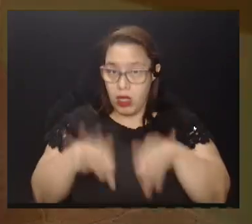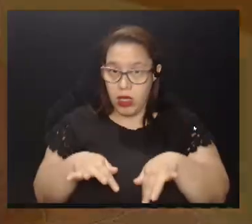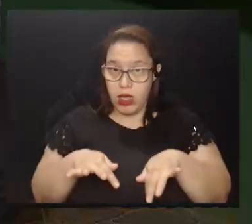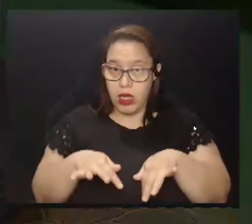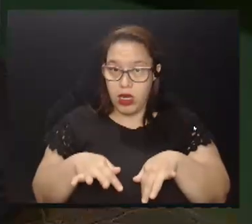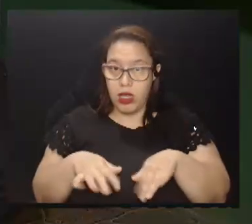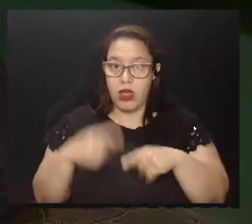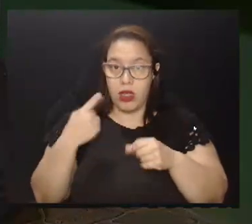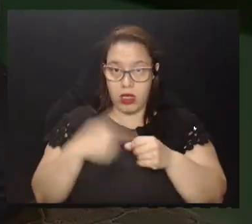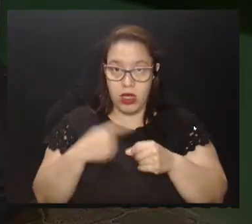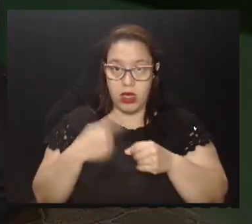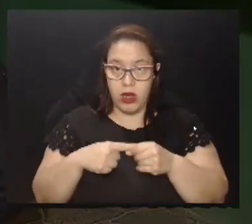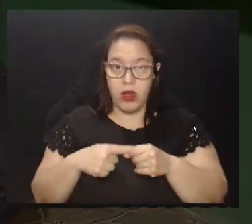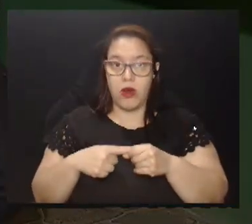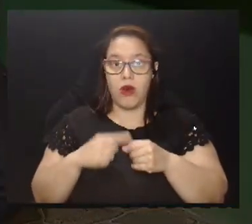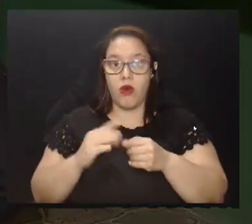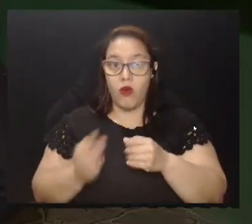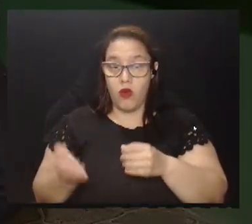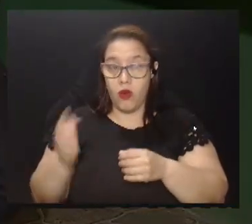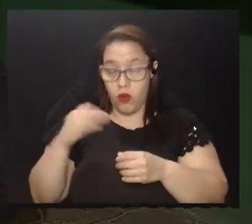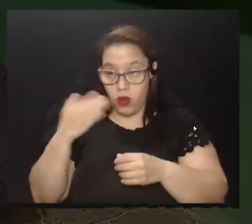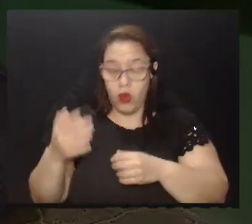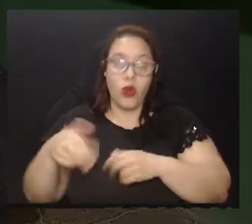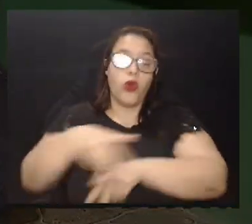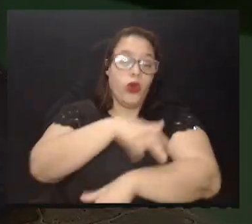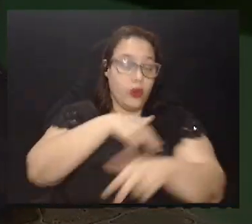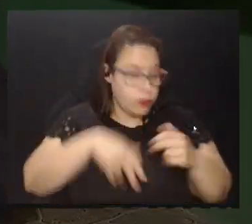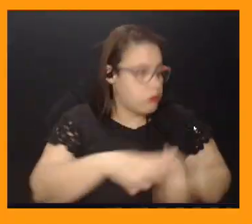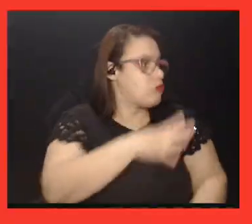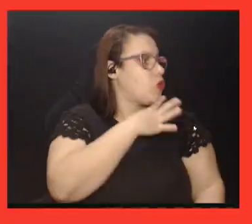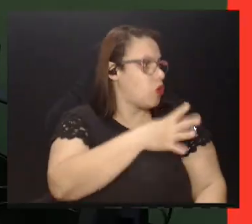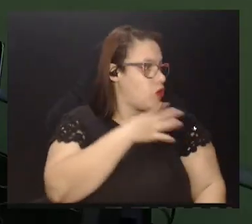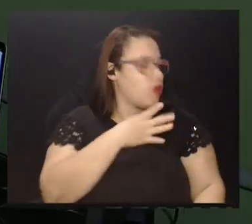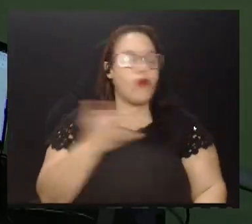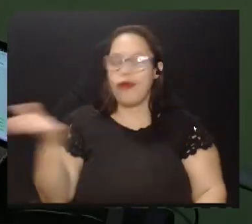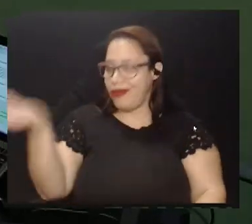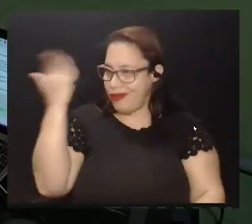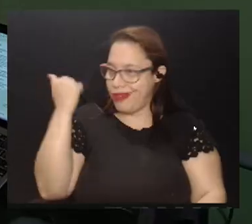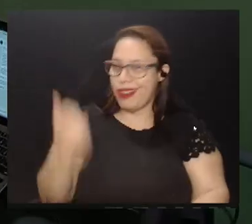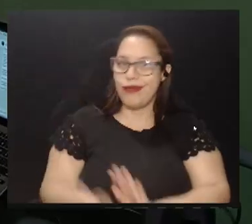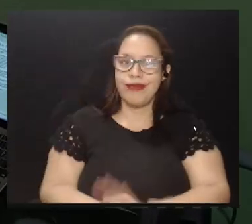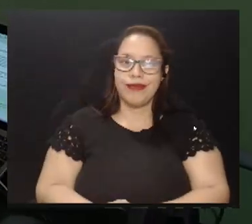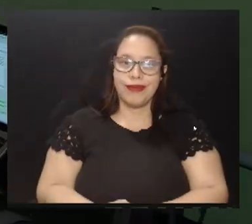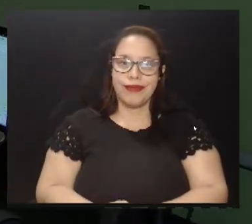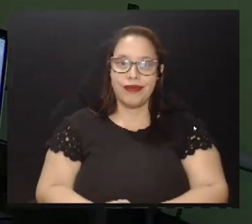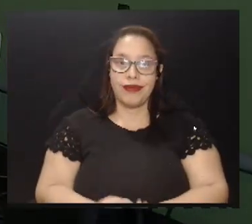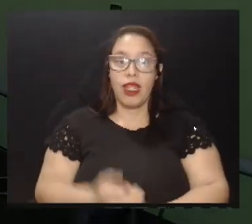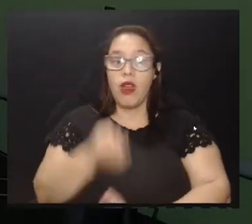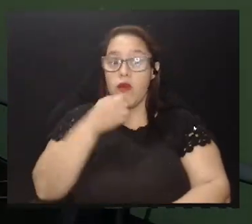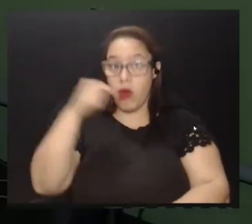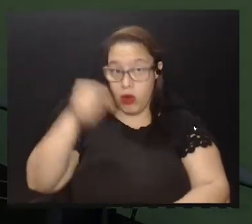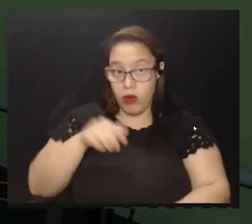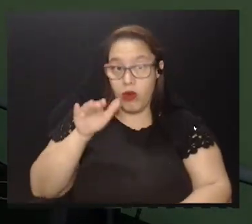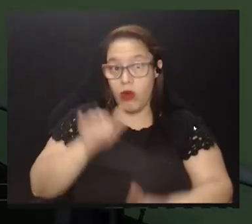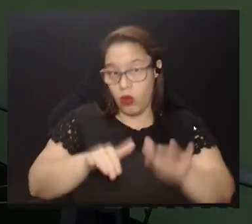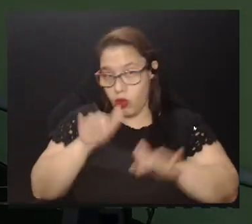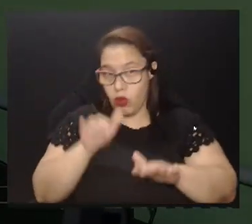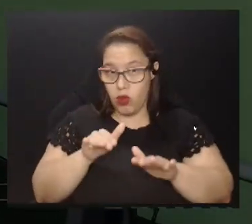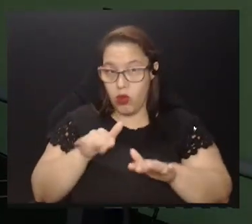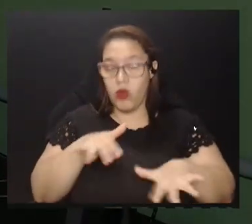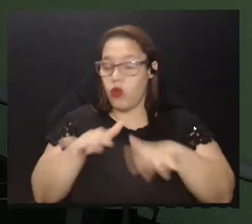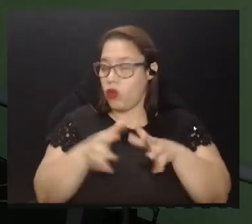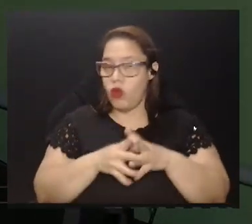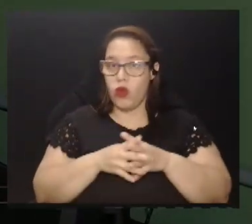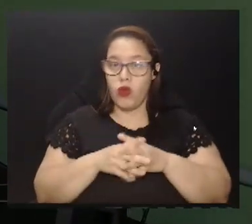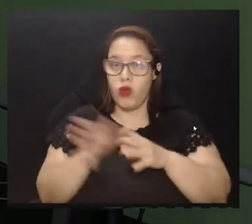interior. Bom, bora dar uma volta aí para conhecer a estrutura? Claro, vamos sim, com muito prazer. Bom, aqui talvez seja o momento em que os filmes têm início, ou